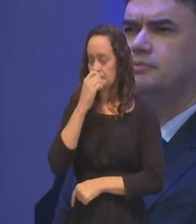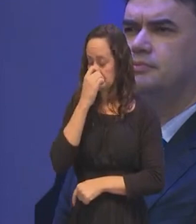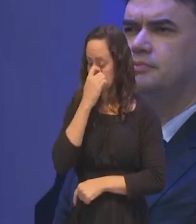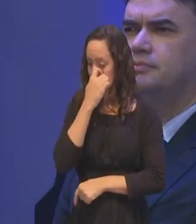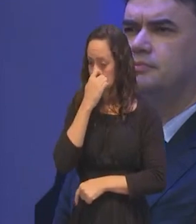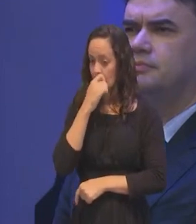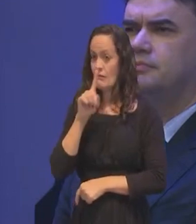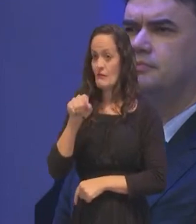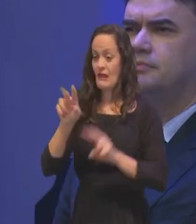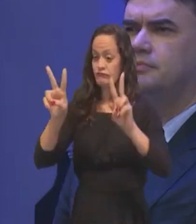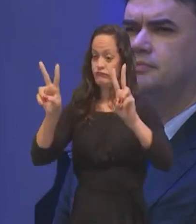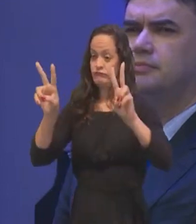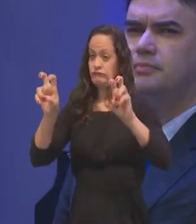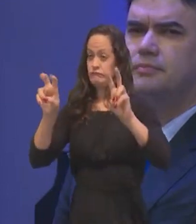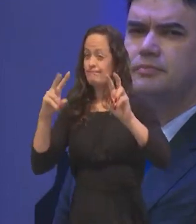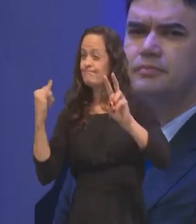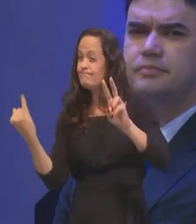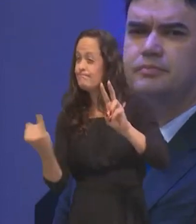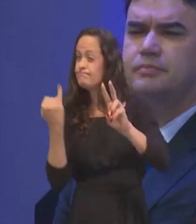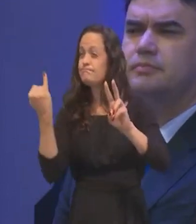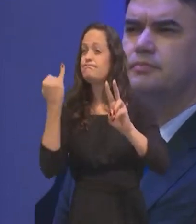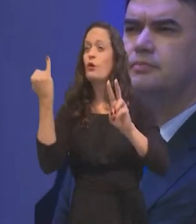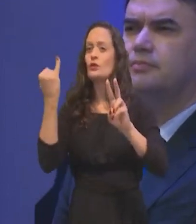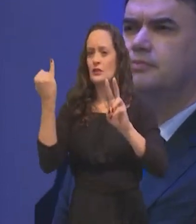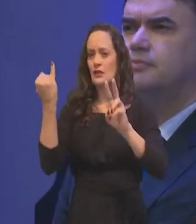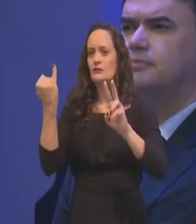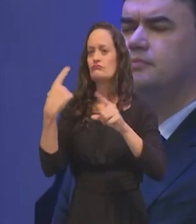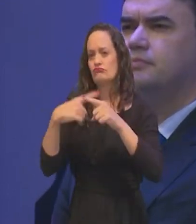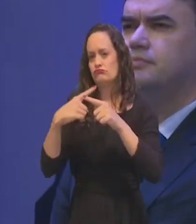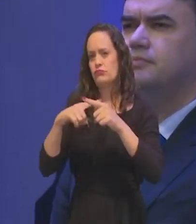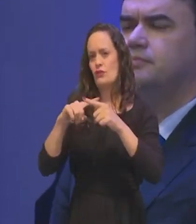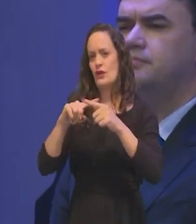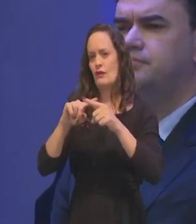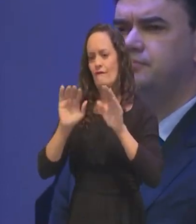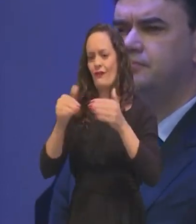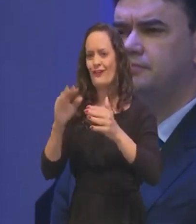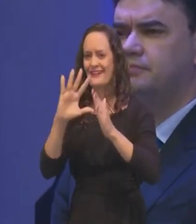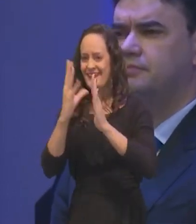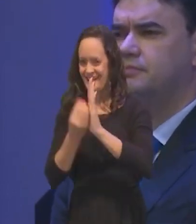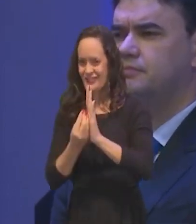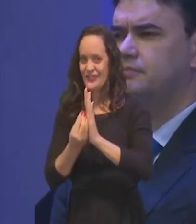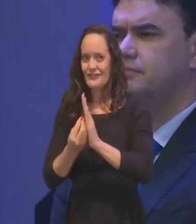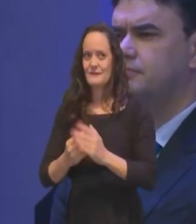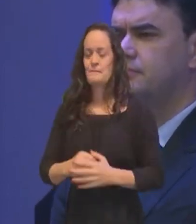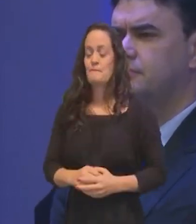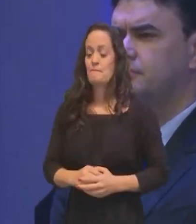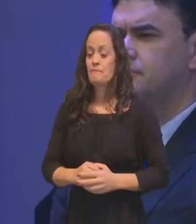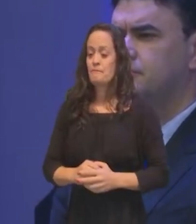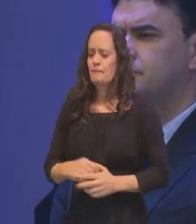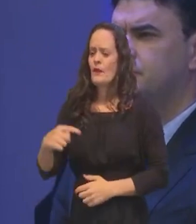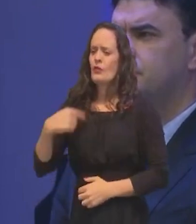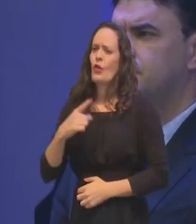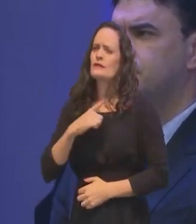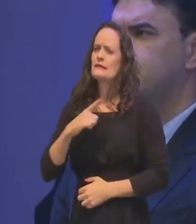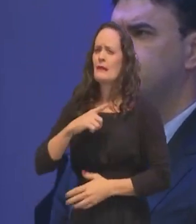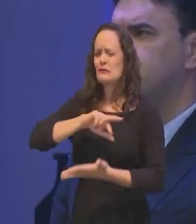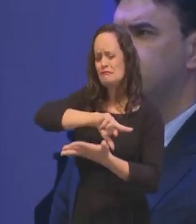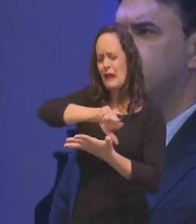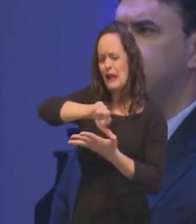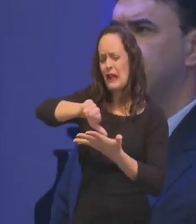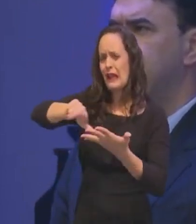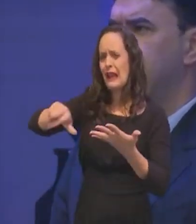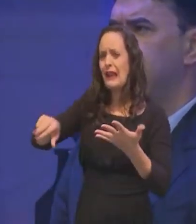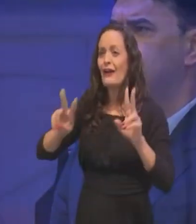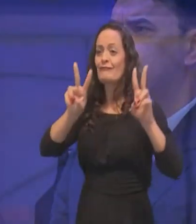É um assunto muito pertinente, muito bom, muito próprio. Na verdade, nós temos inúmeros assuntos que nós gostaríamos